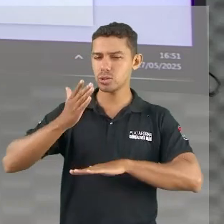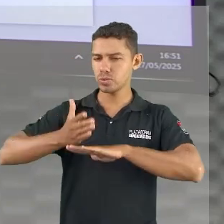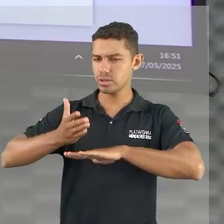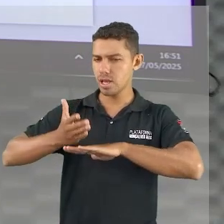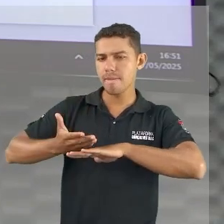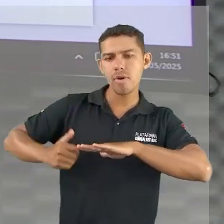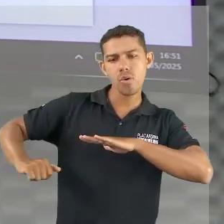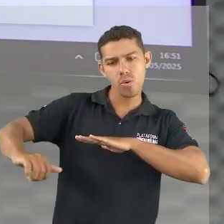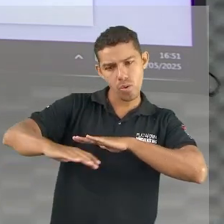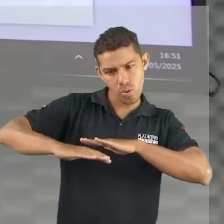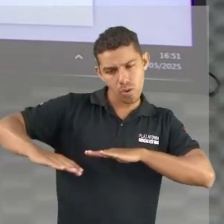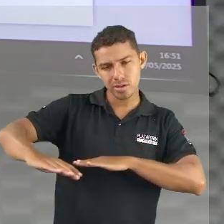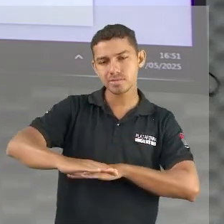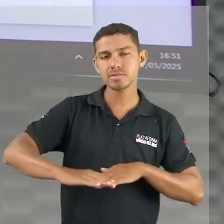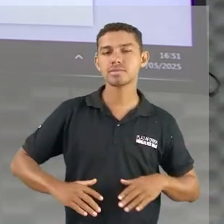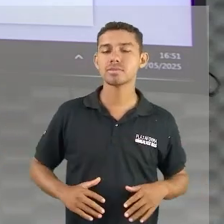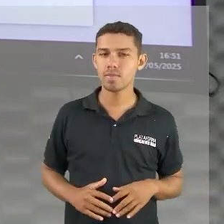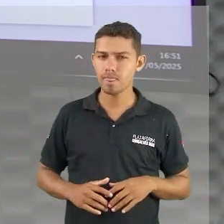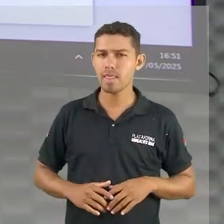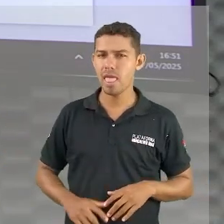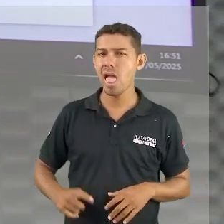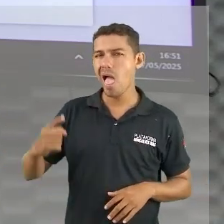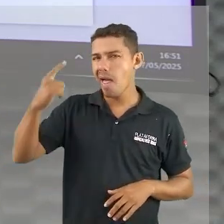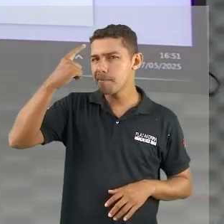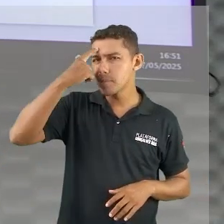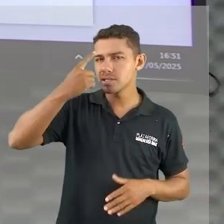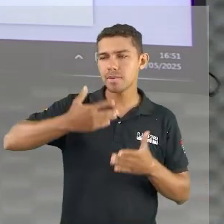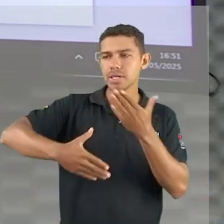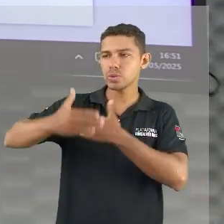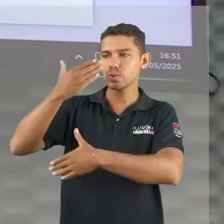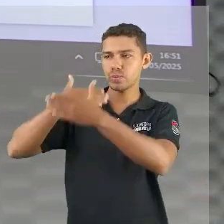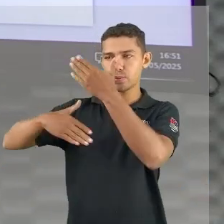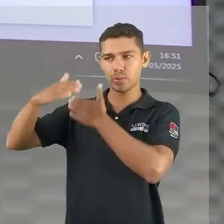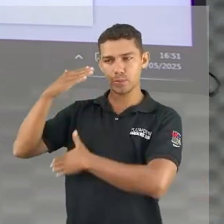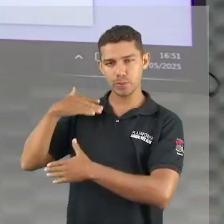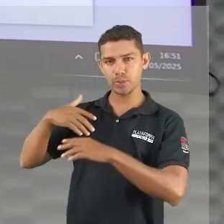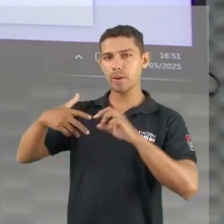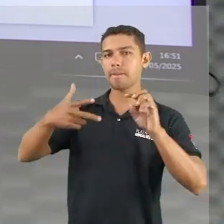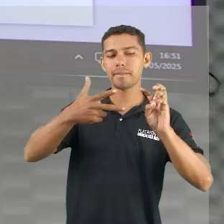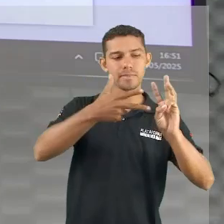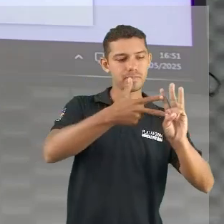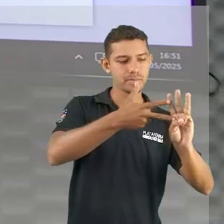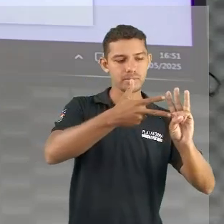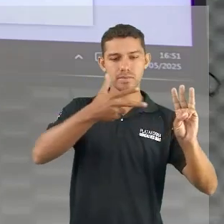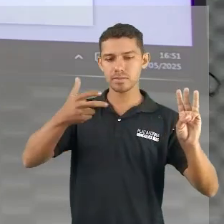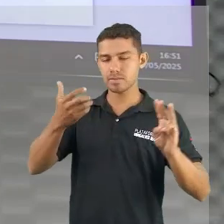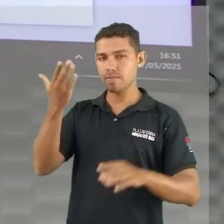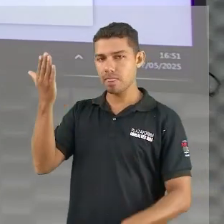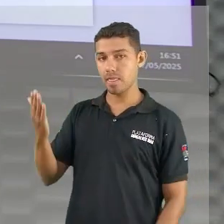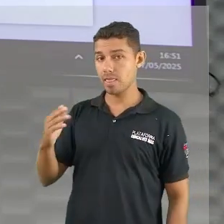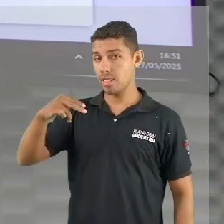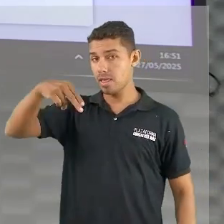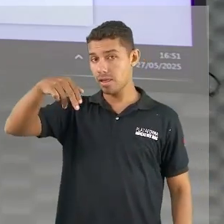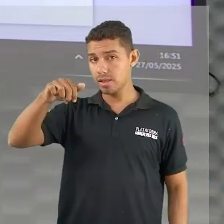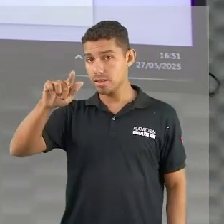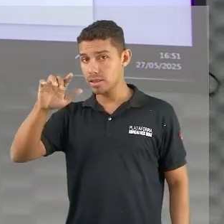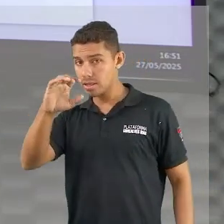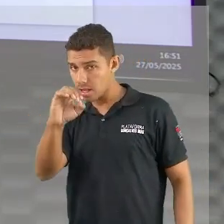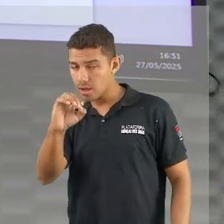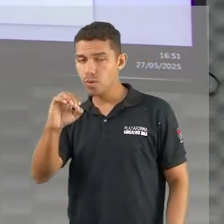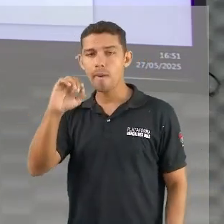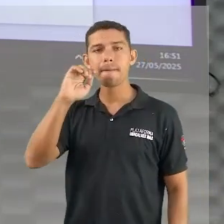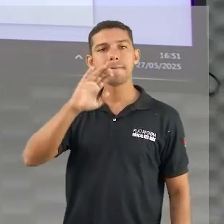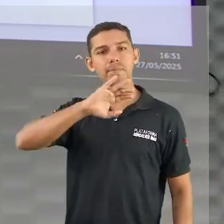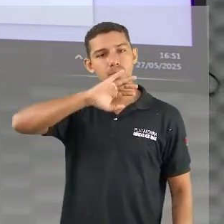contemporânea, mas que já é um pensamento ancestral, como o próprio Nego Bispo traz, que todo